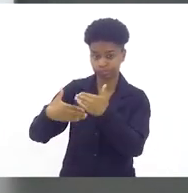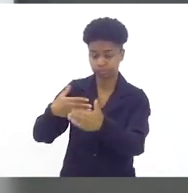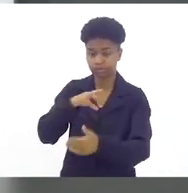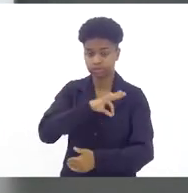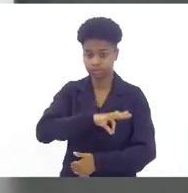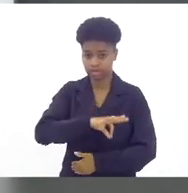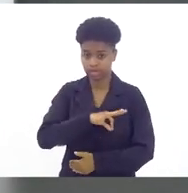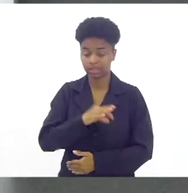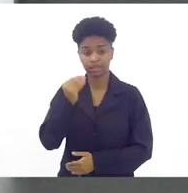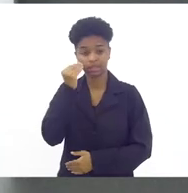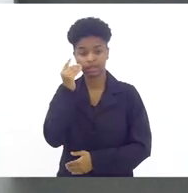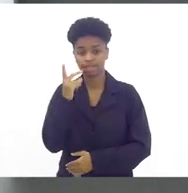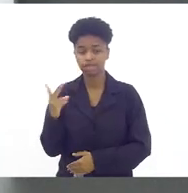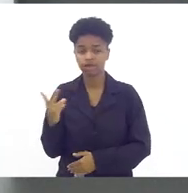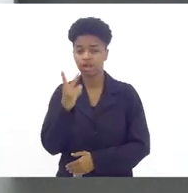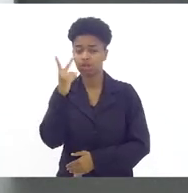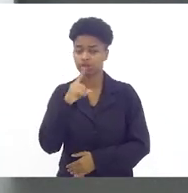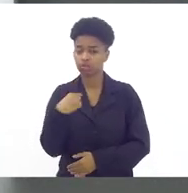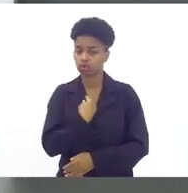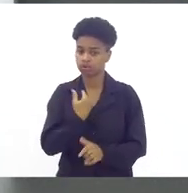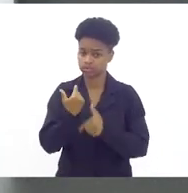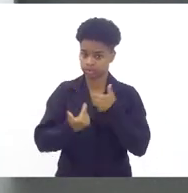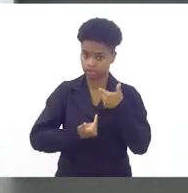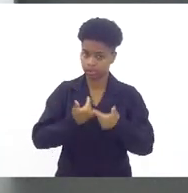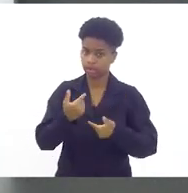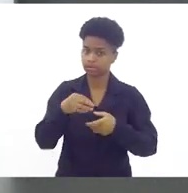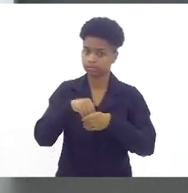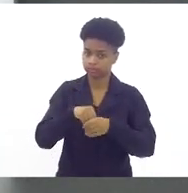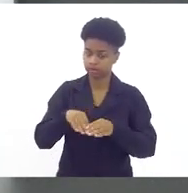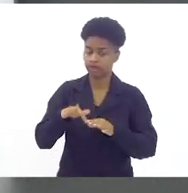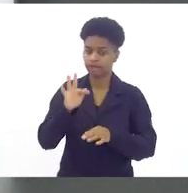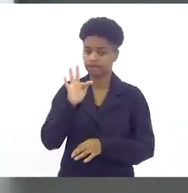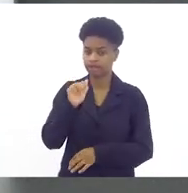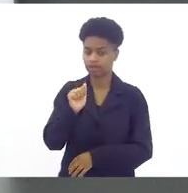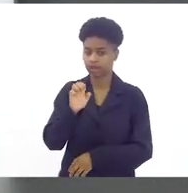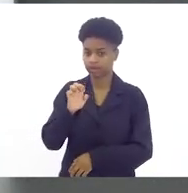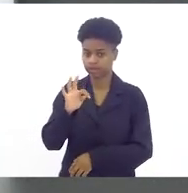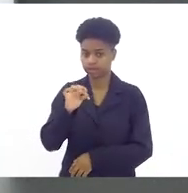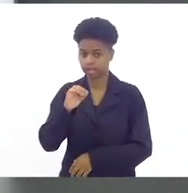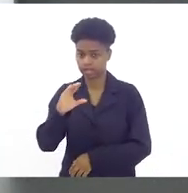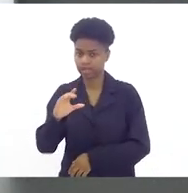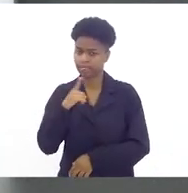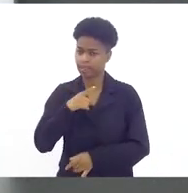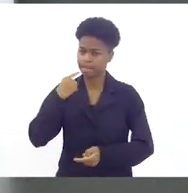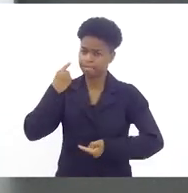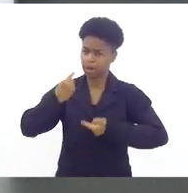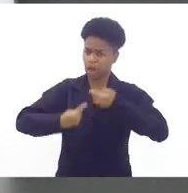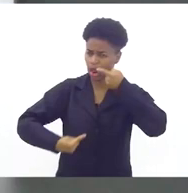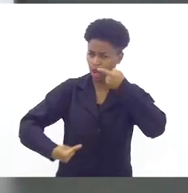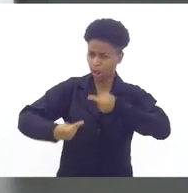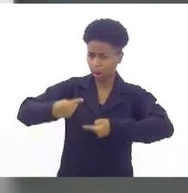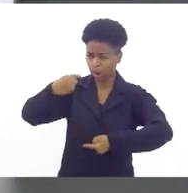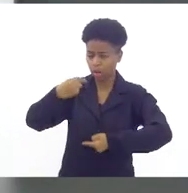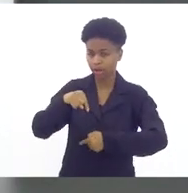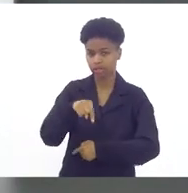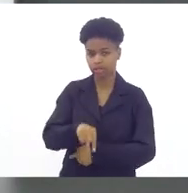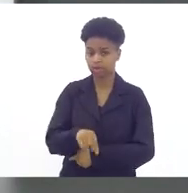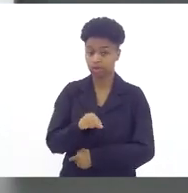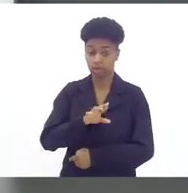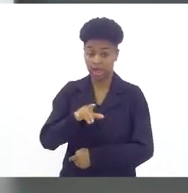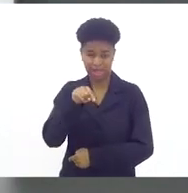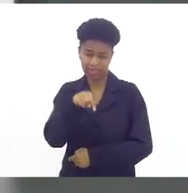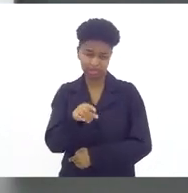profissional de educação da Faetec tá foi um grande debate dentro dessa casa dentro da Lead não foi aqui